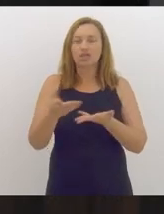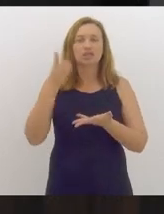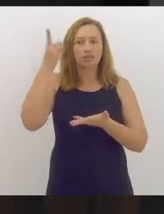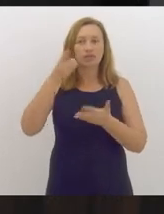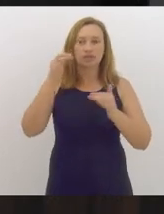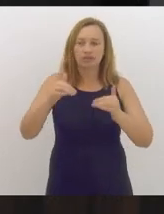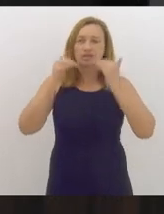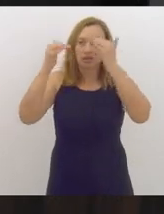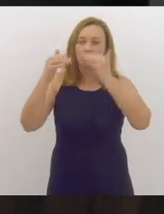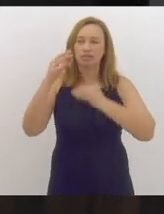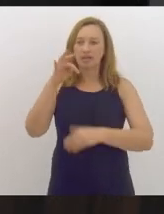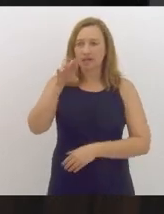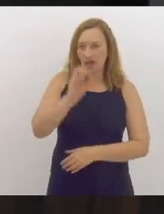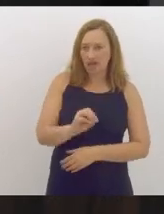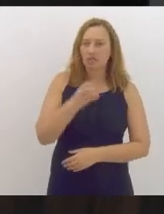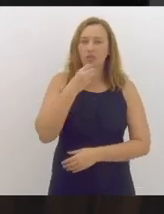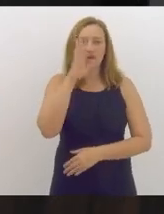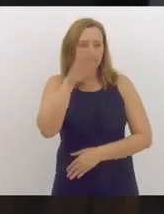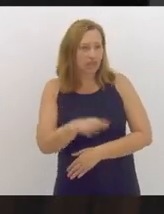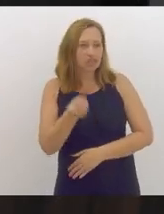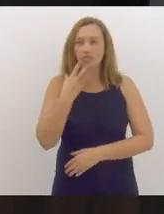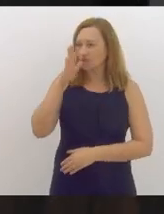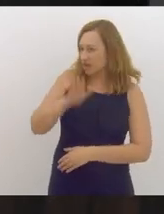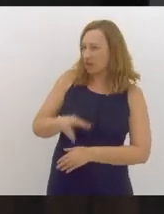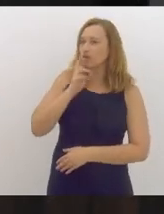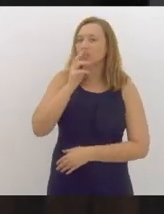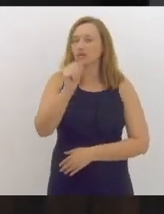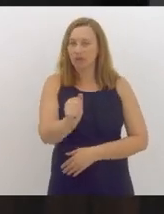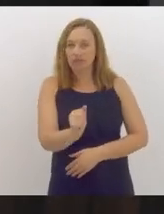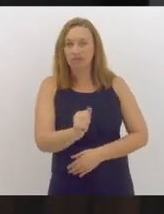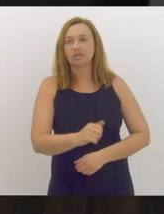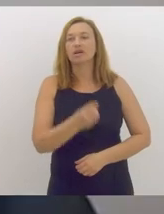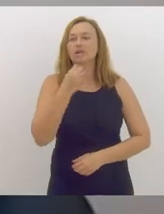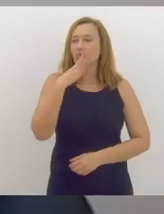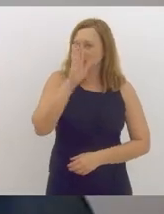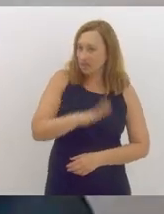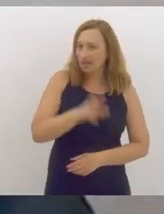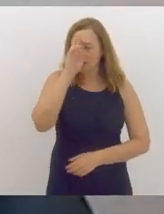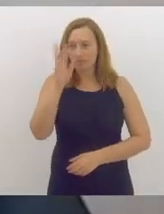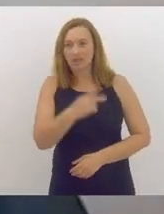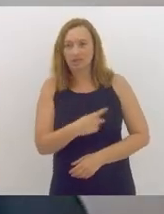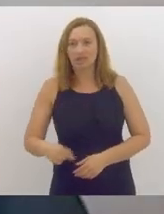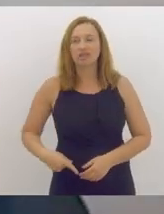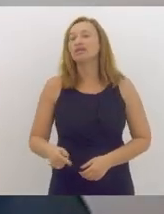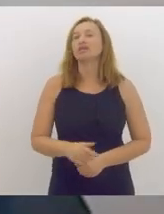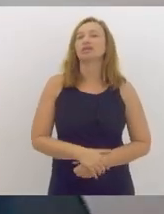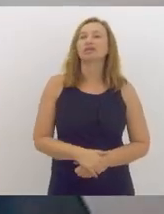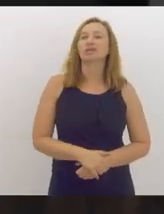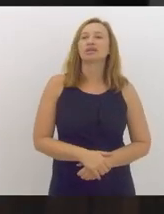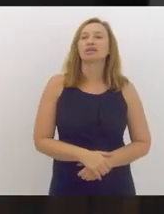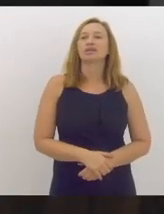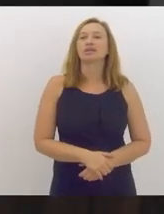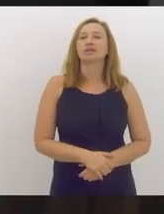subtenente Bernardo, boa tarde, Rodrigo. Boa tarde, presidente.